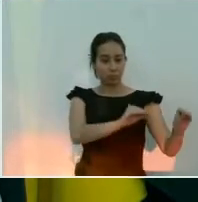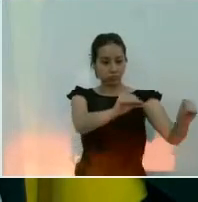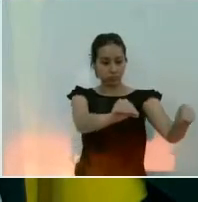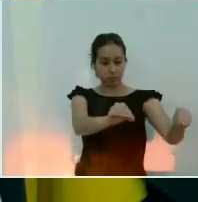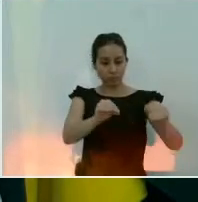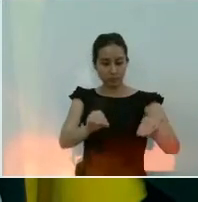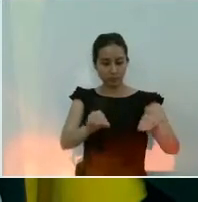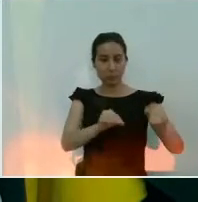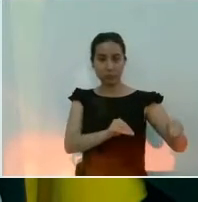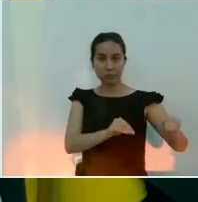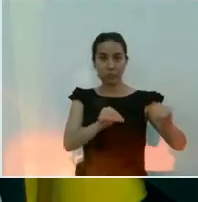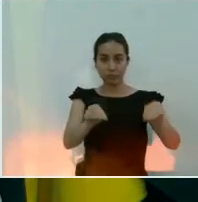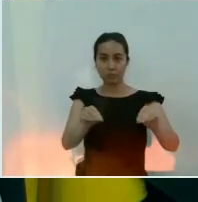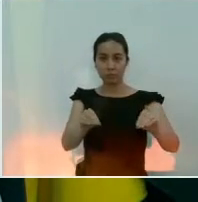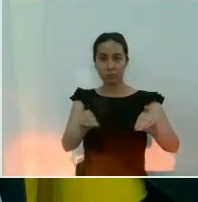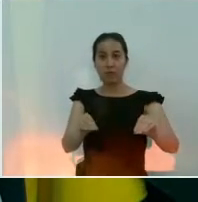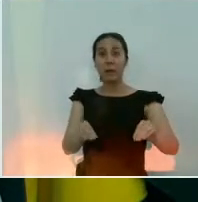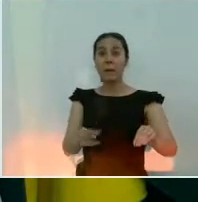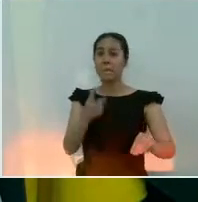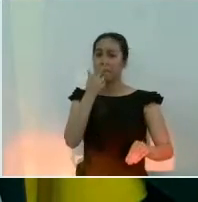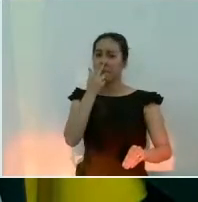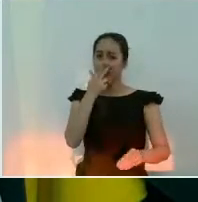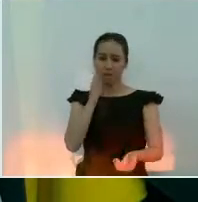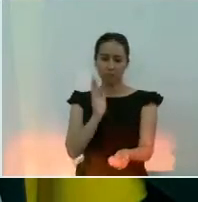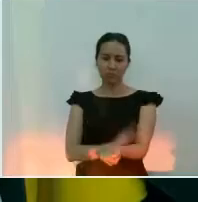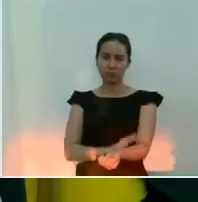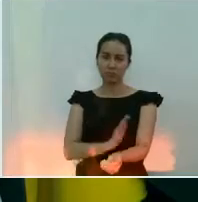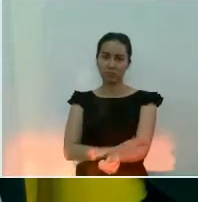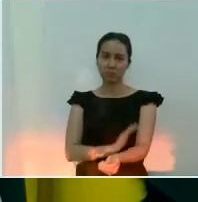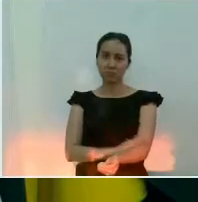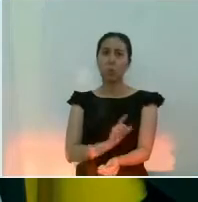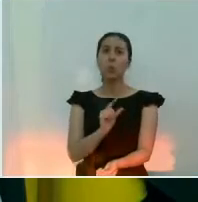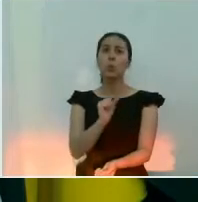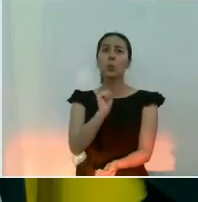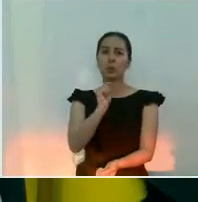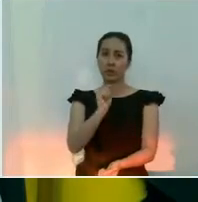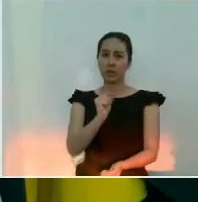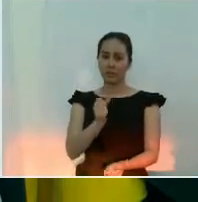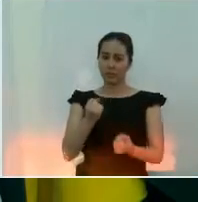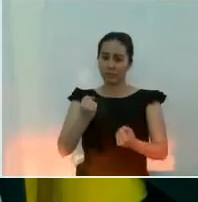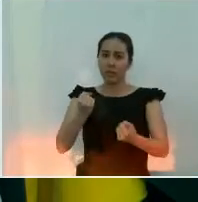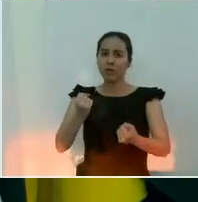dessa raça nós somos muito brigados desde os romanos